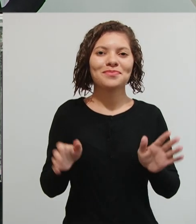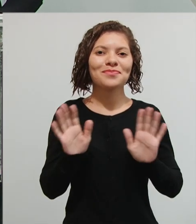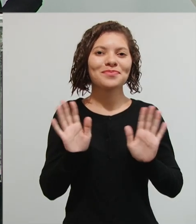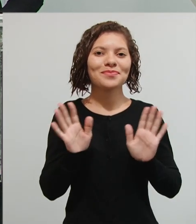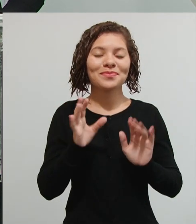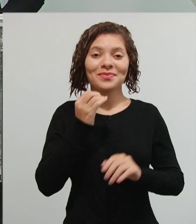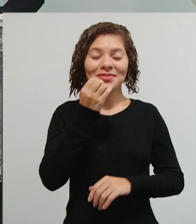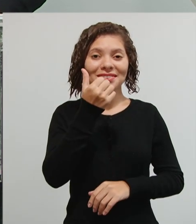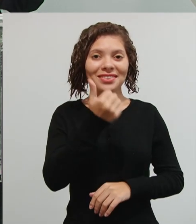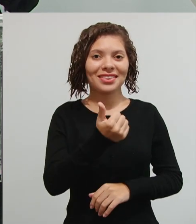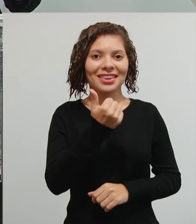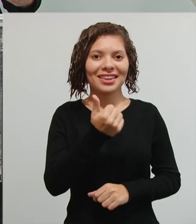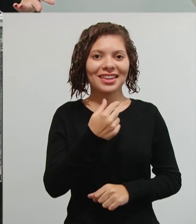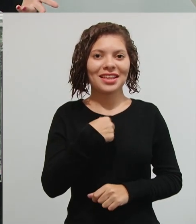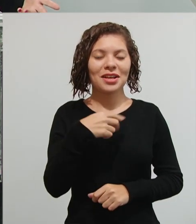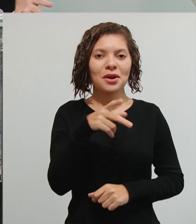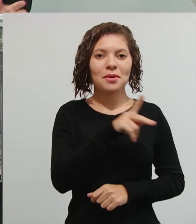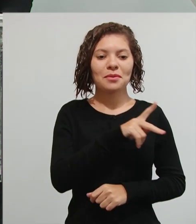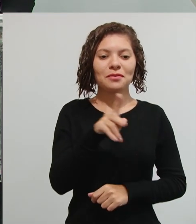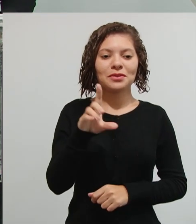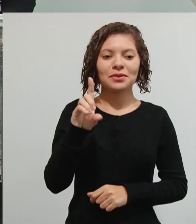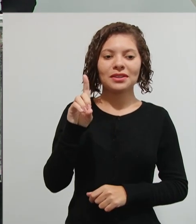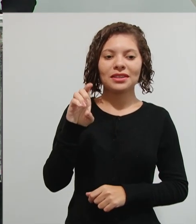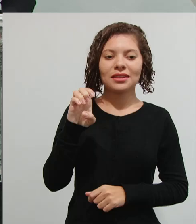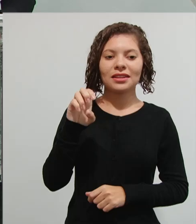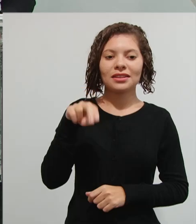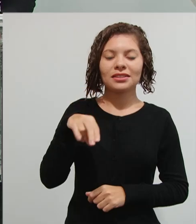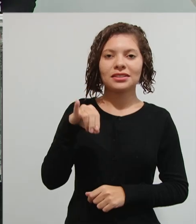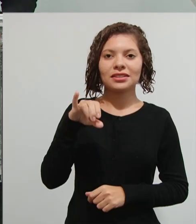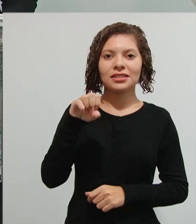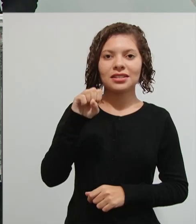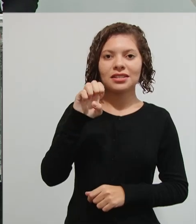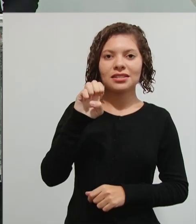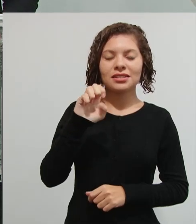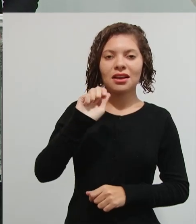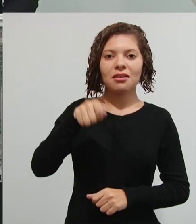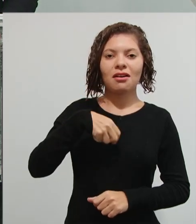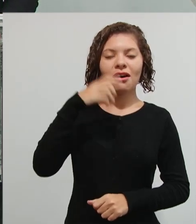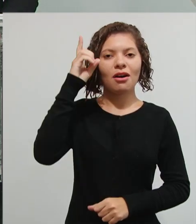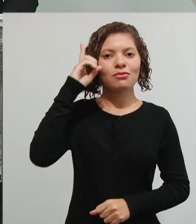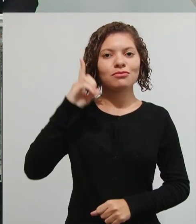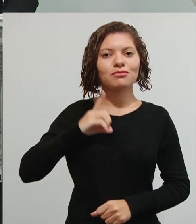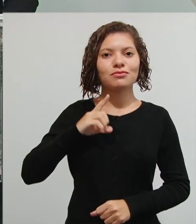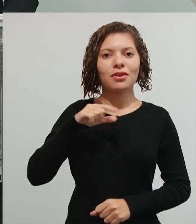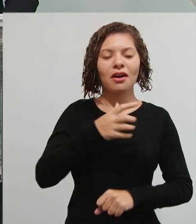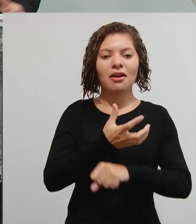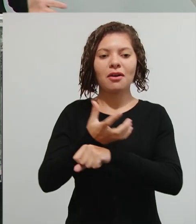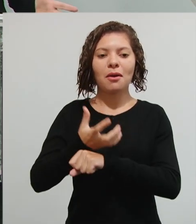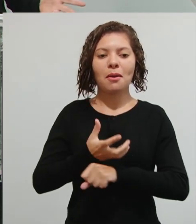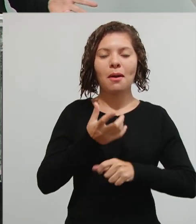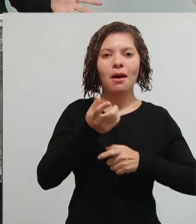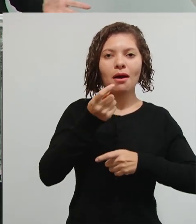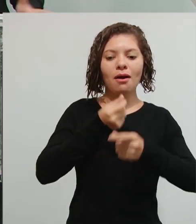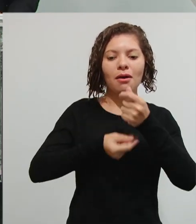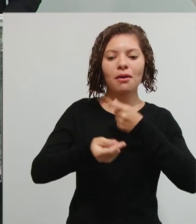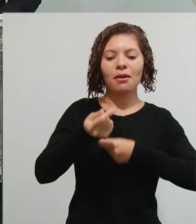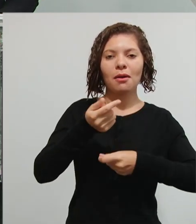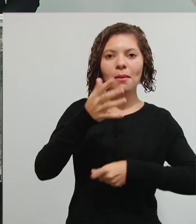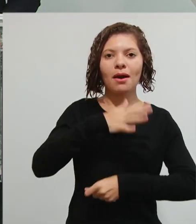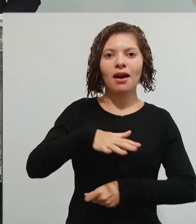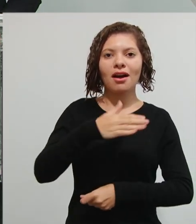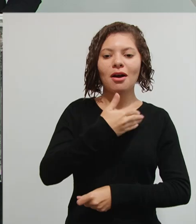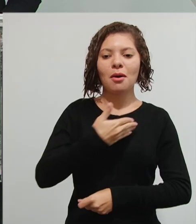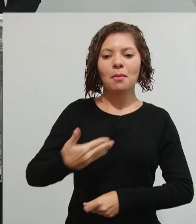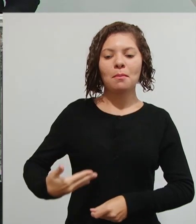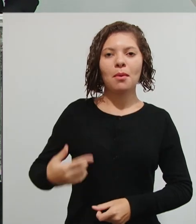Olá, tudo bom? Eu sou a professora Denise Tontiucci e essa é a disciplina de Economia do Setor Público. Eu estou aqui no estúdio de gravação do